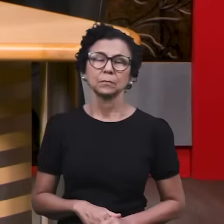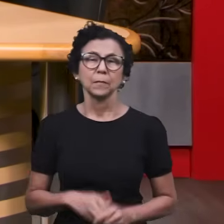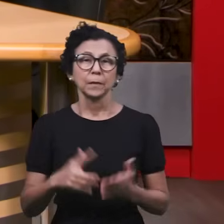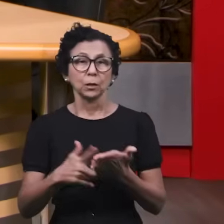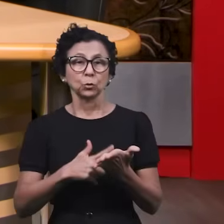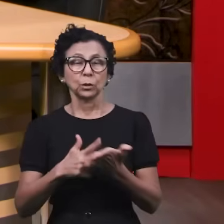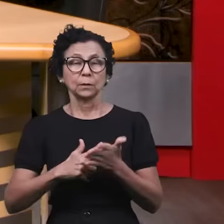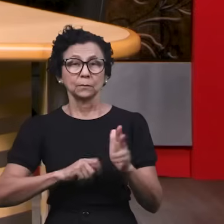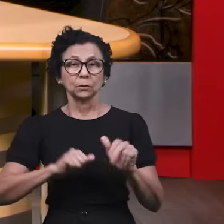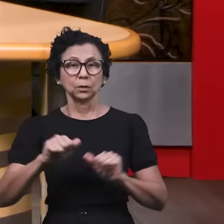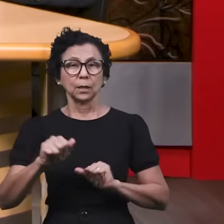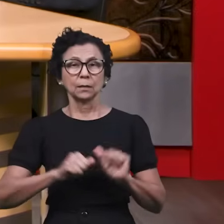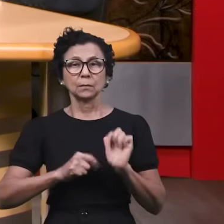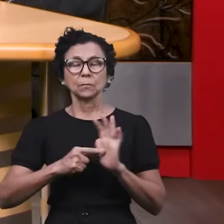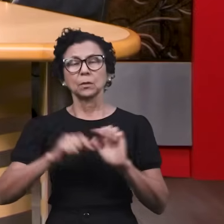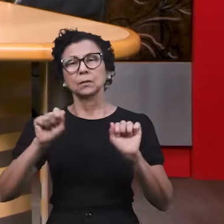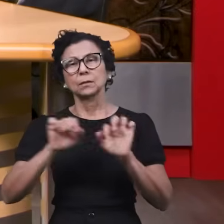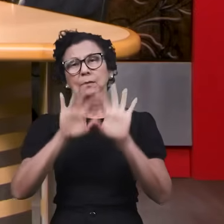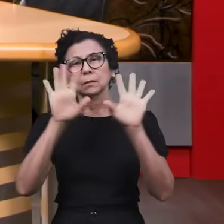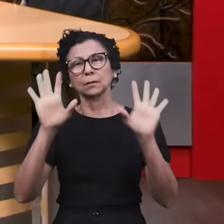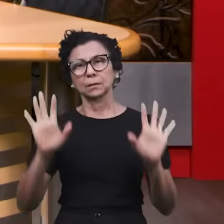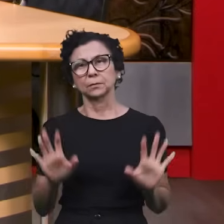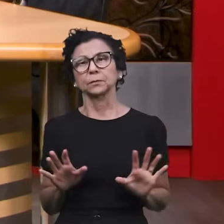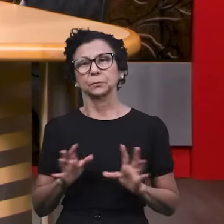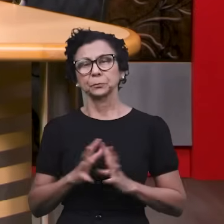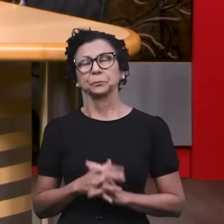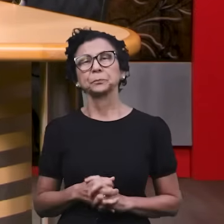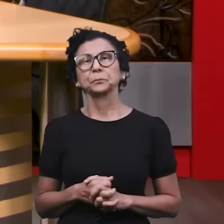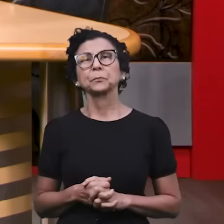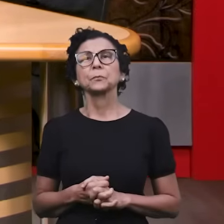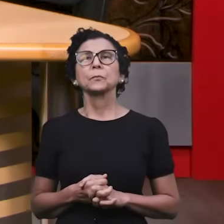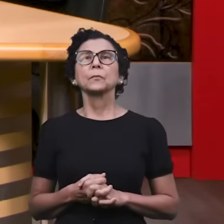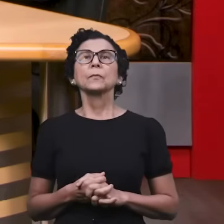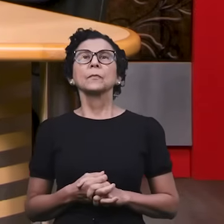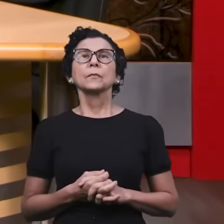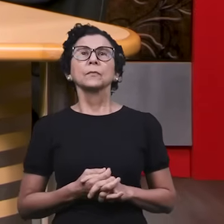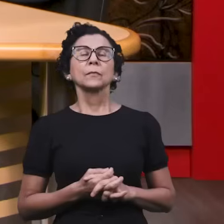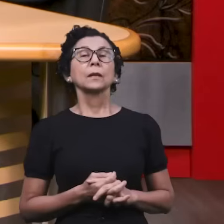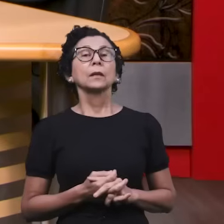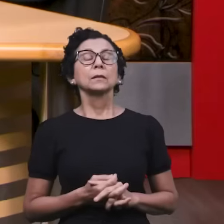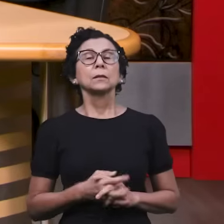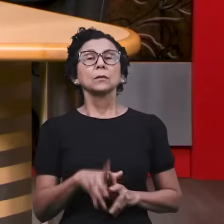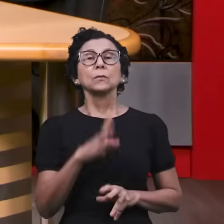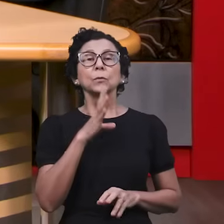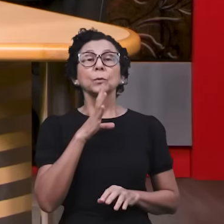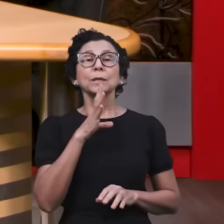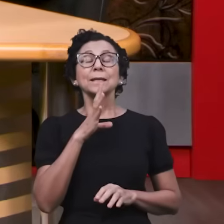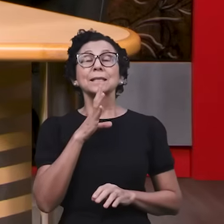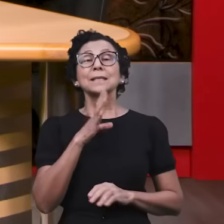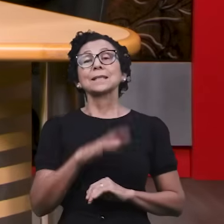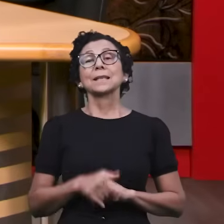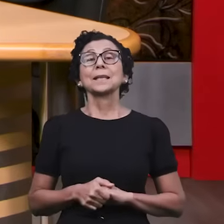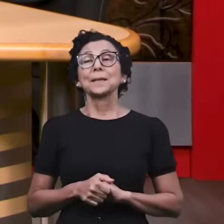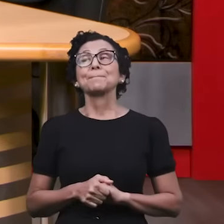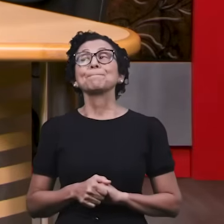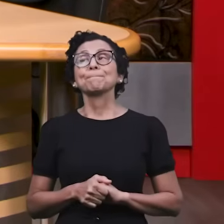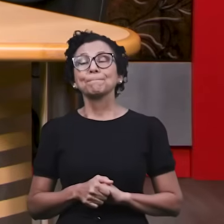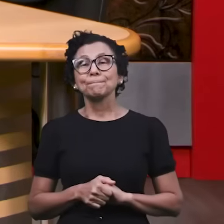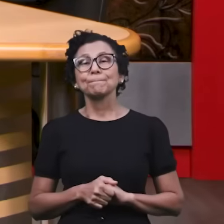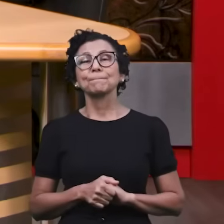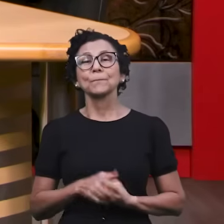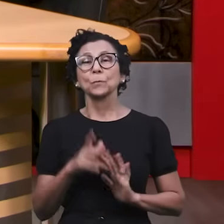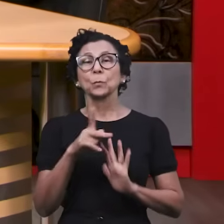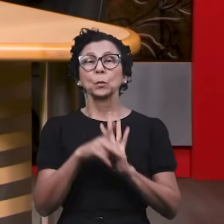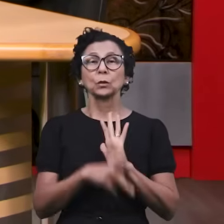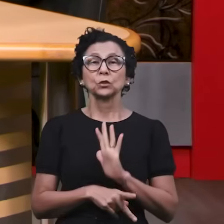muito claro. Então, nós precisamos agora entrar nesse projeto para entender como